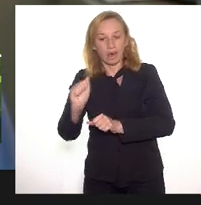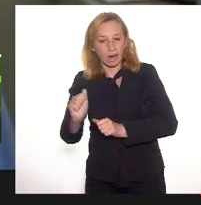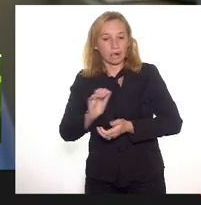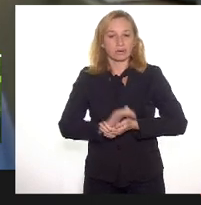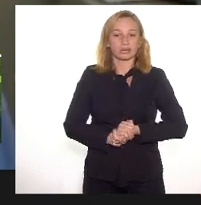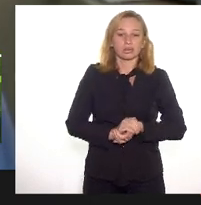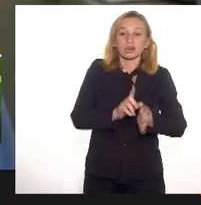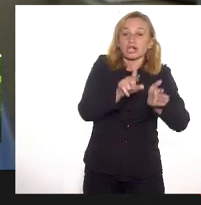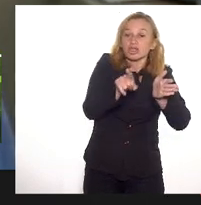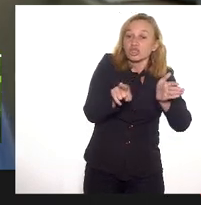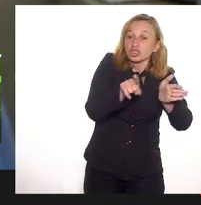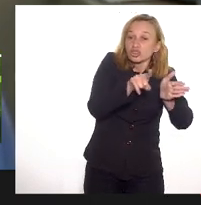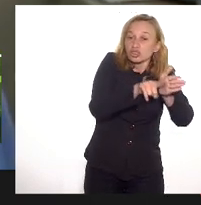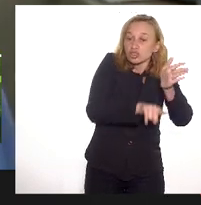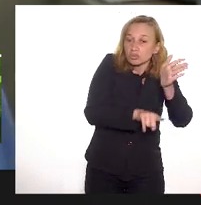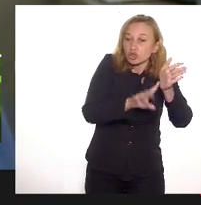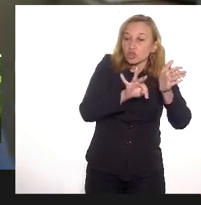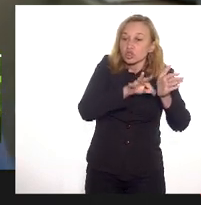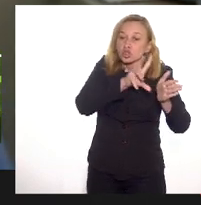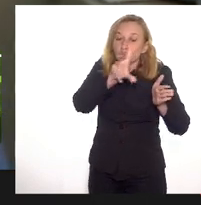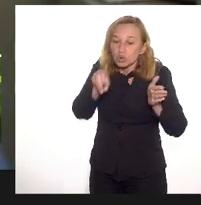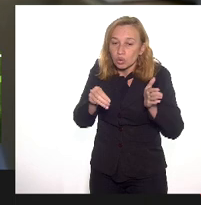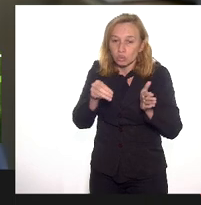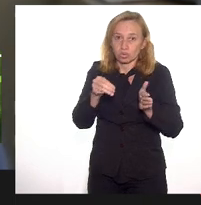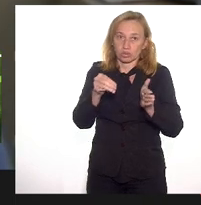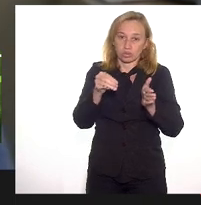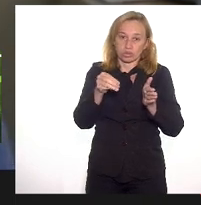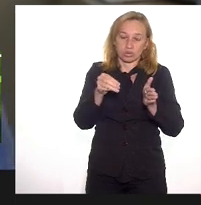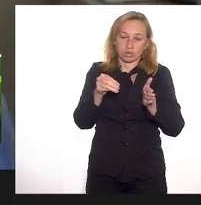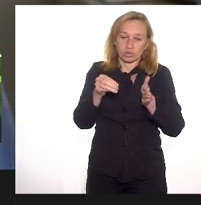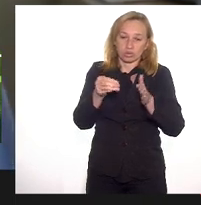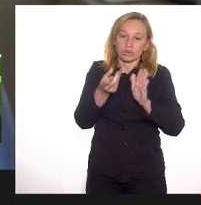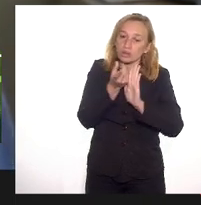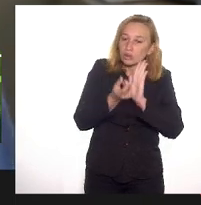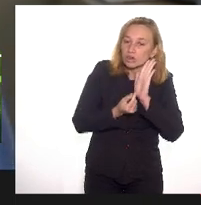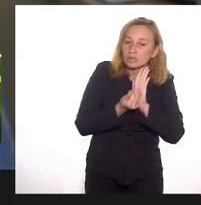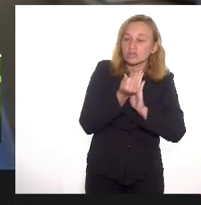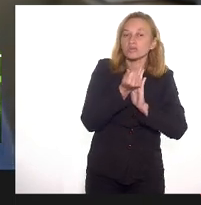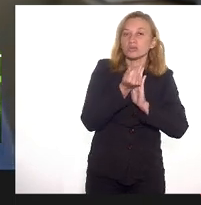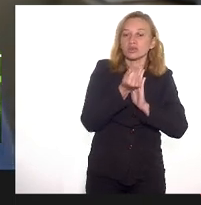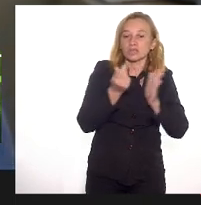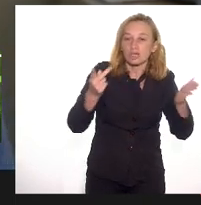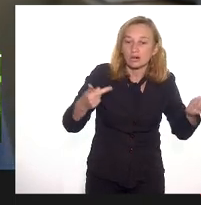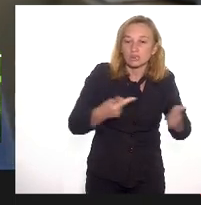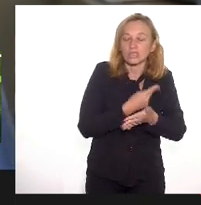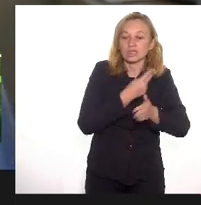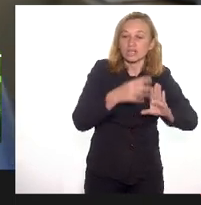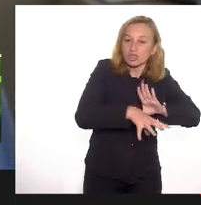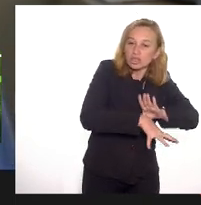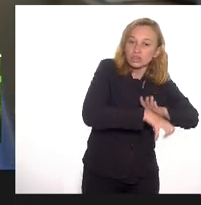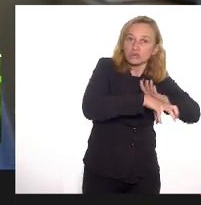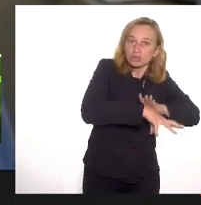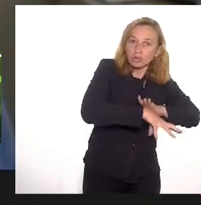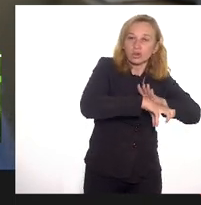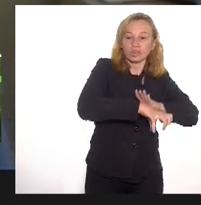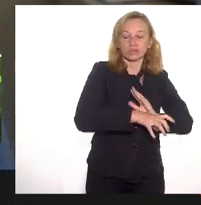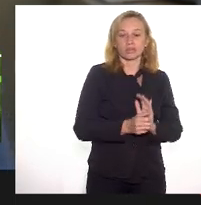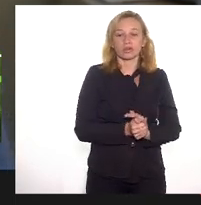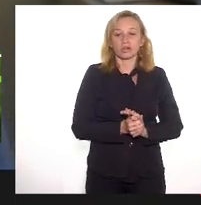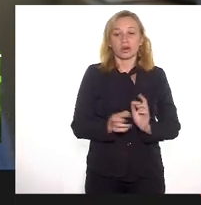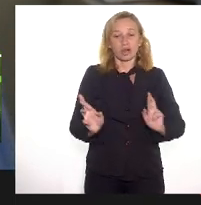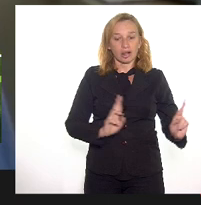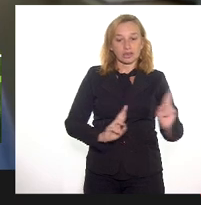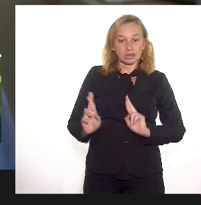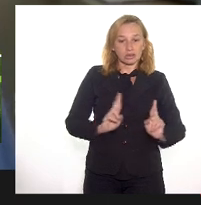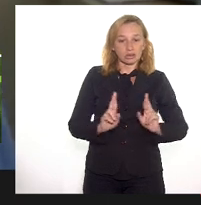será abatido todos os investimentos que acontecerem em exploração relativo